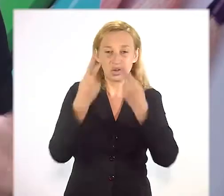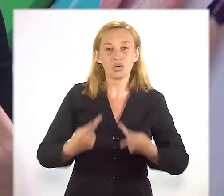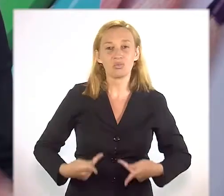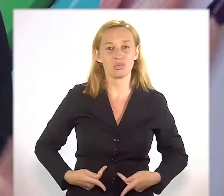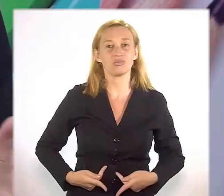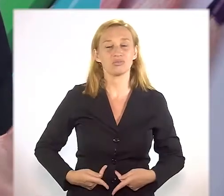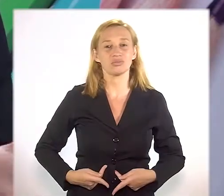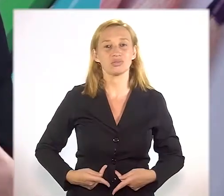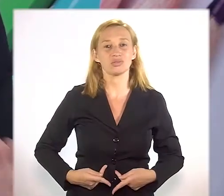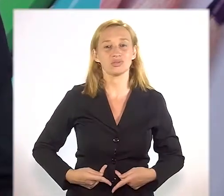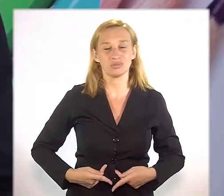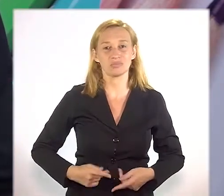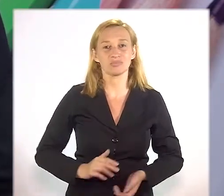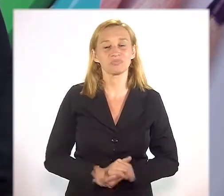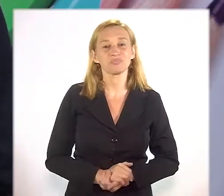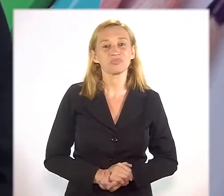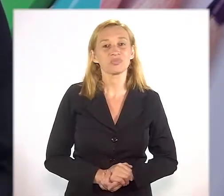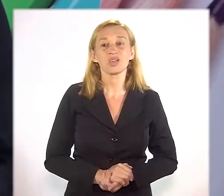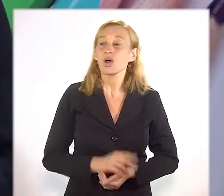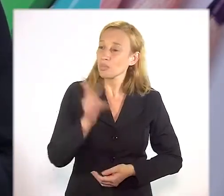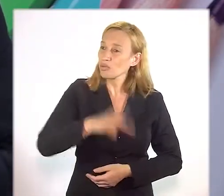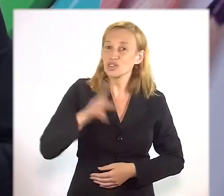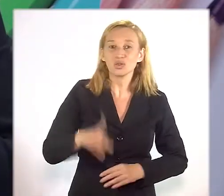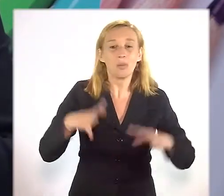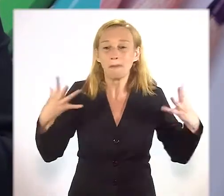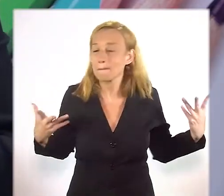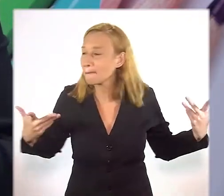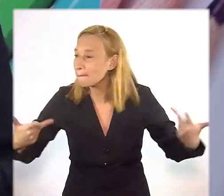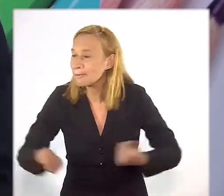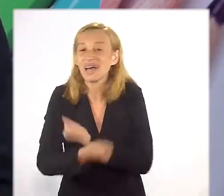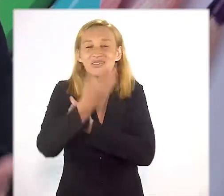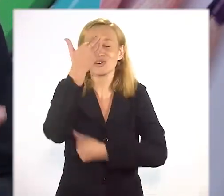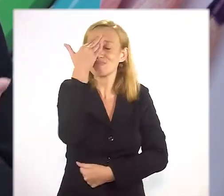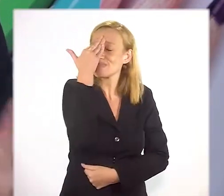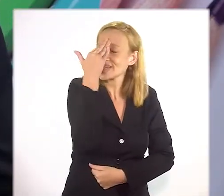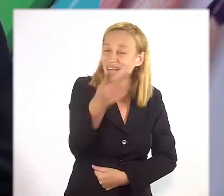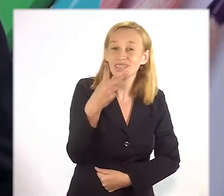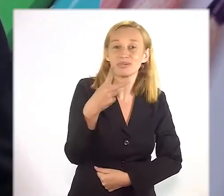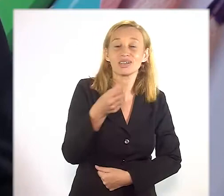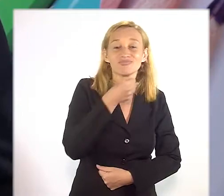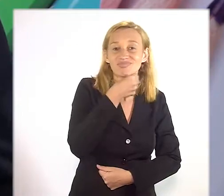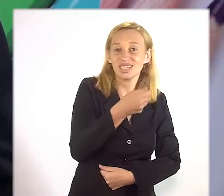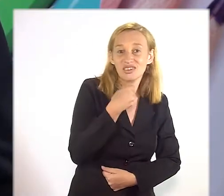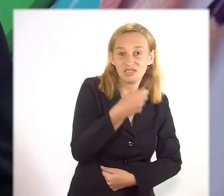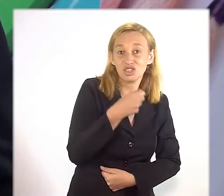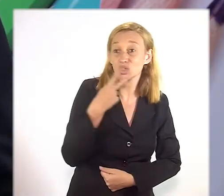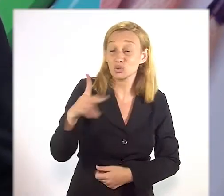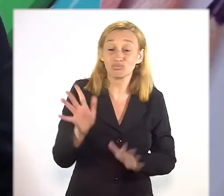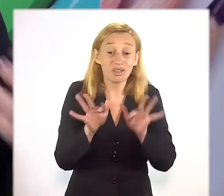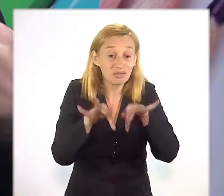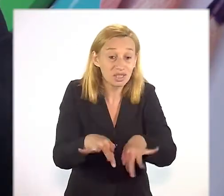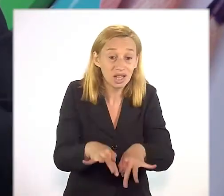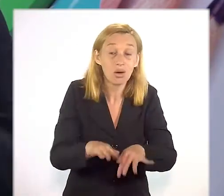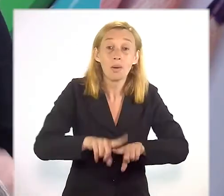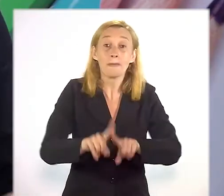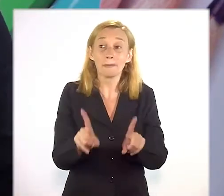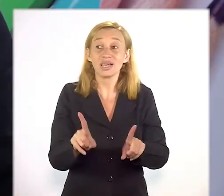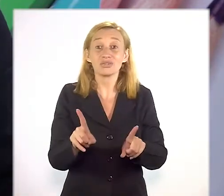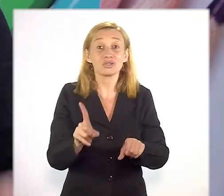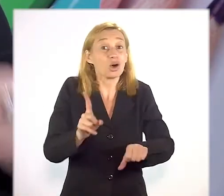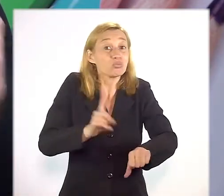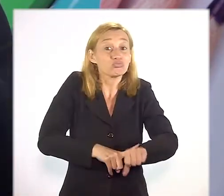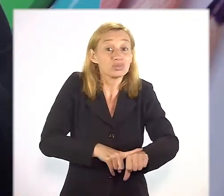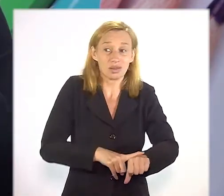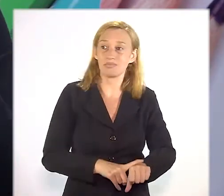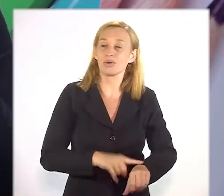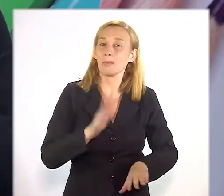melhor versão naquilo que você já é. Professor, maravilhoso, muito obrigada pela sua entrevista. A gente está no finalzinho do programa,